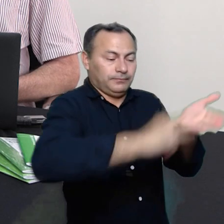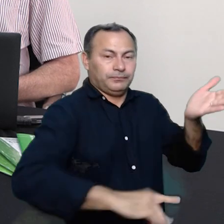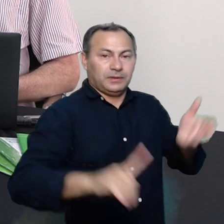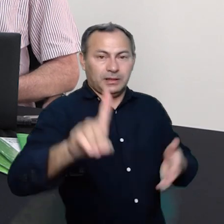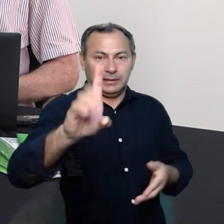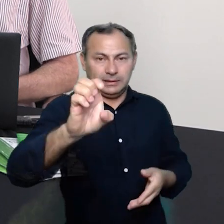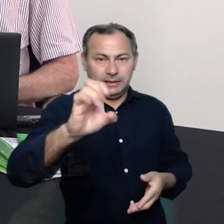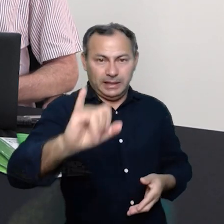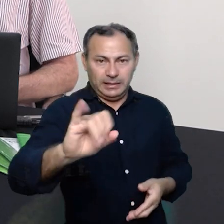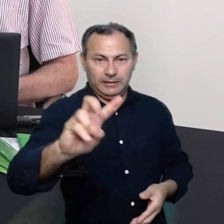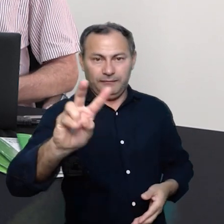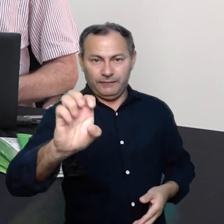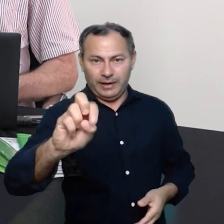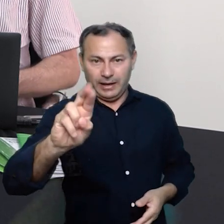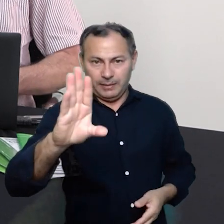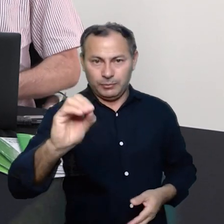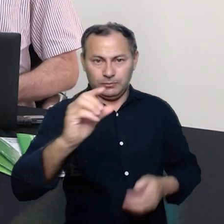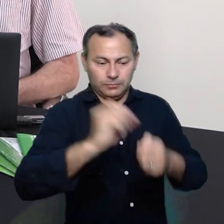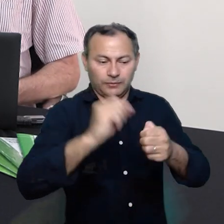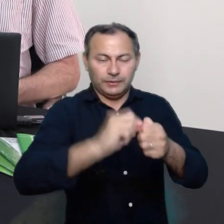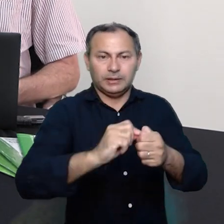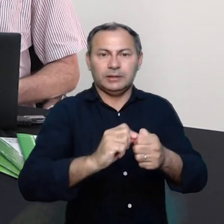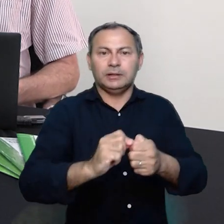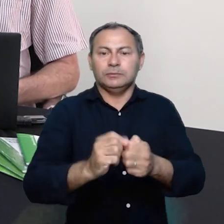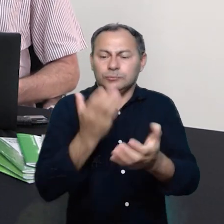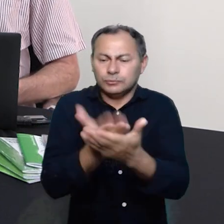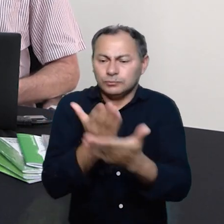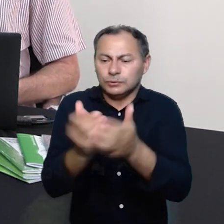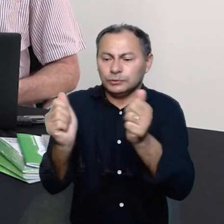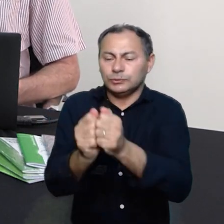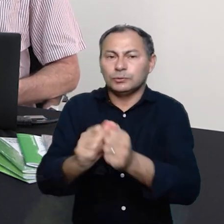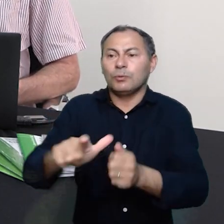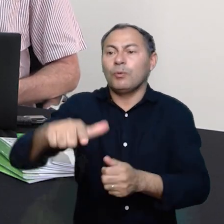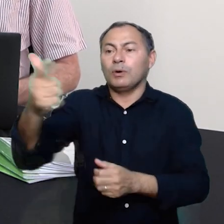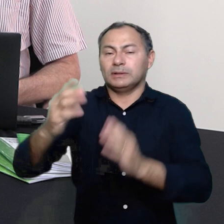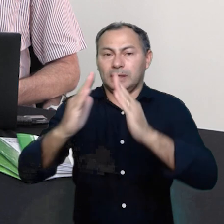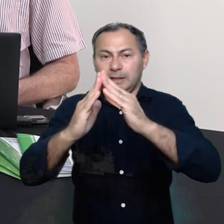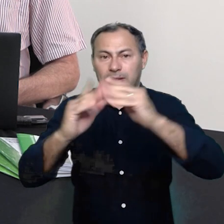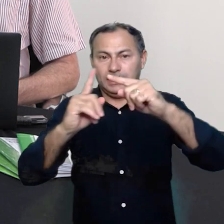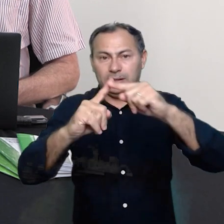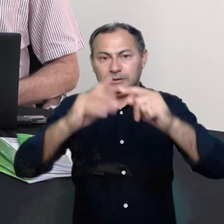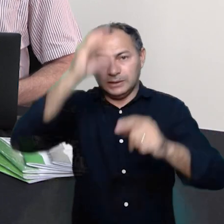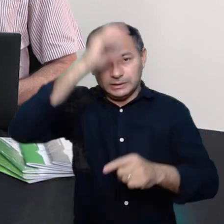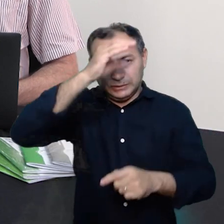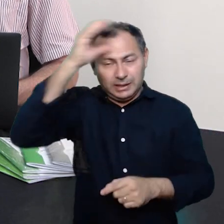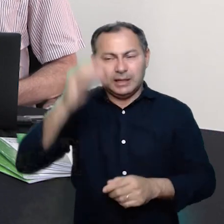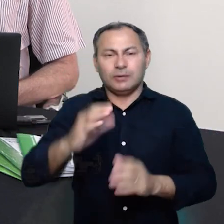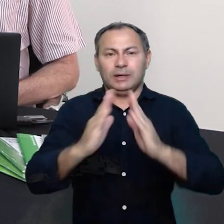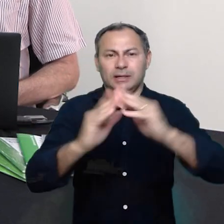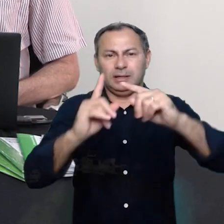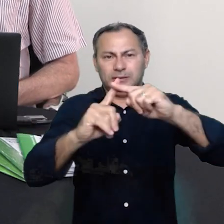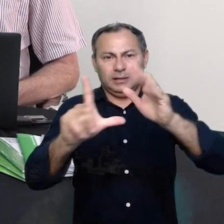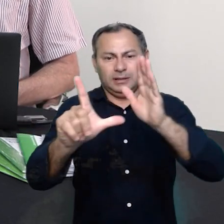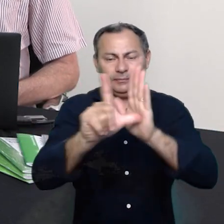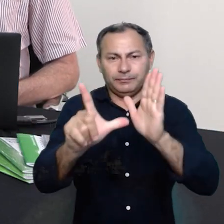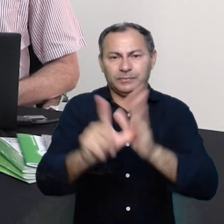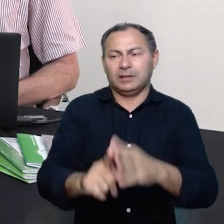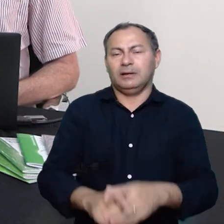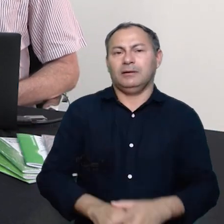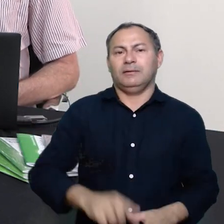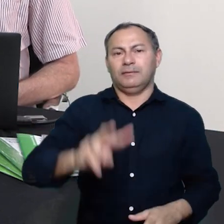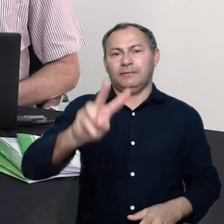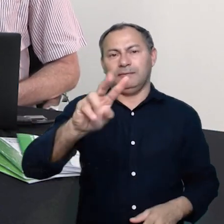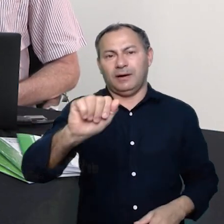grande estudo, né, junto com outras igrejas cristãs, sobretudo com a luterana, a